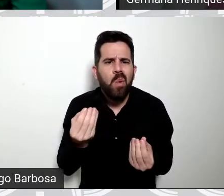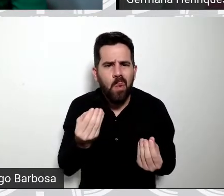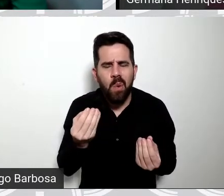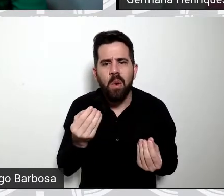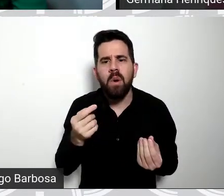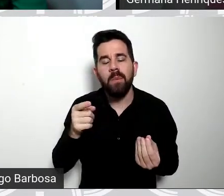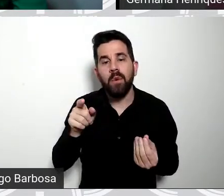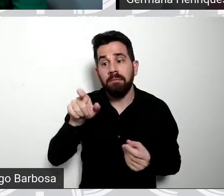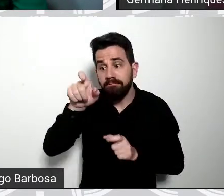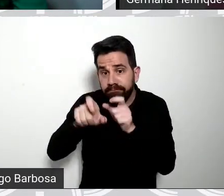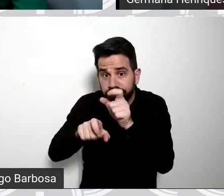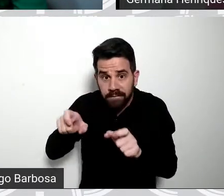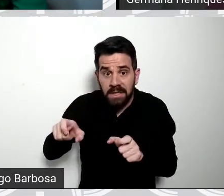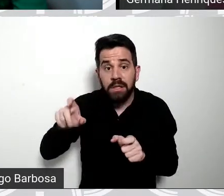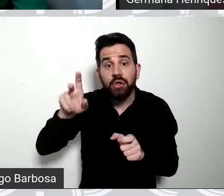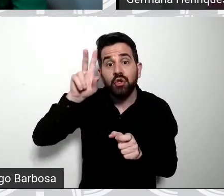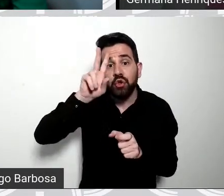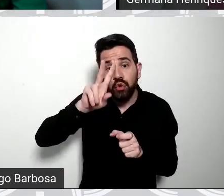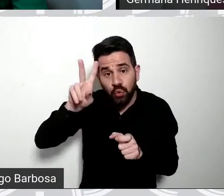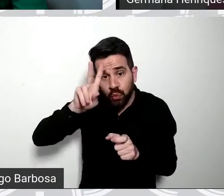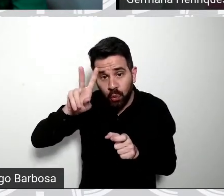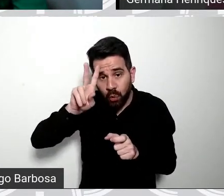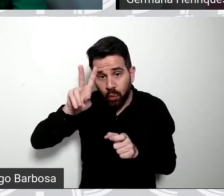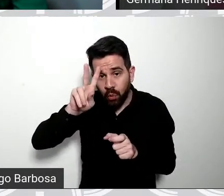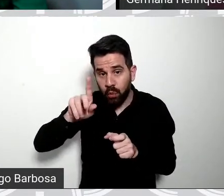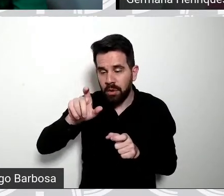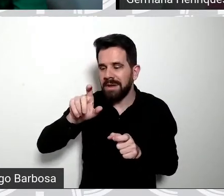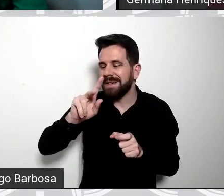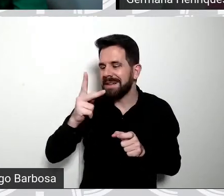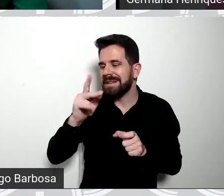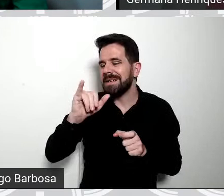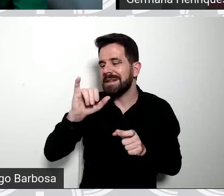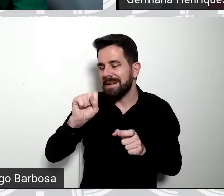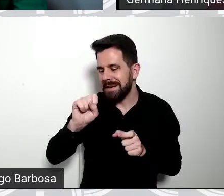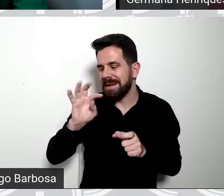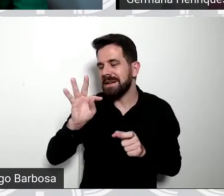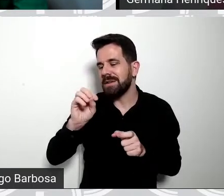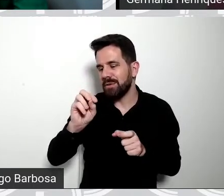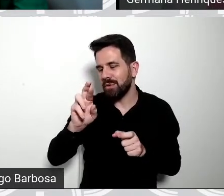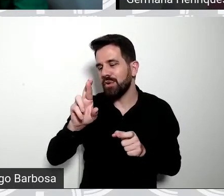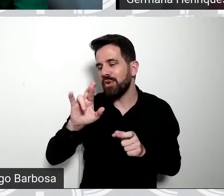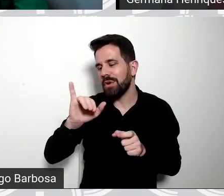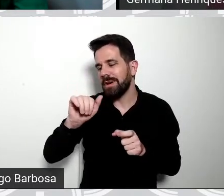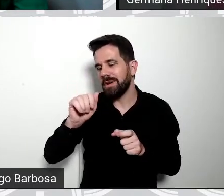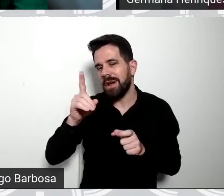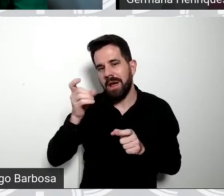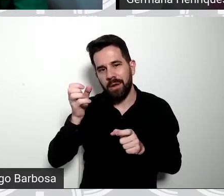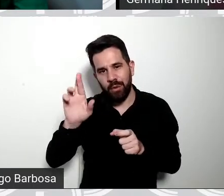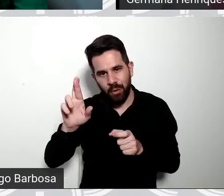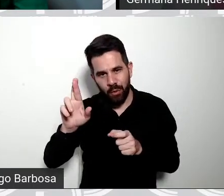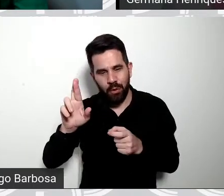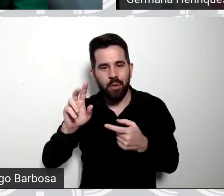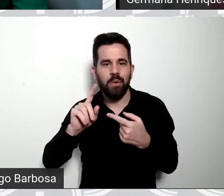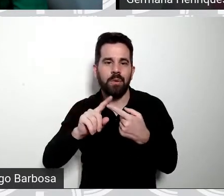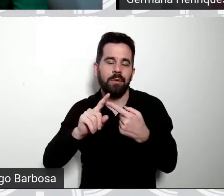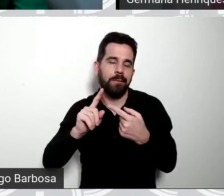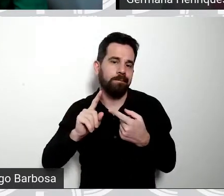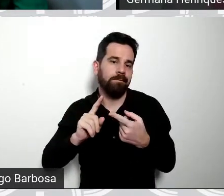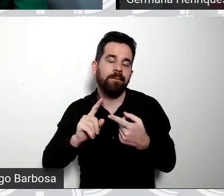tradução, destacando-se, entre alguns deles, Michel Ballard, Berman,